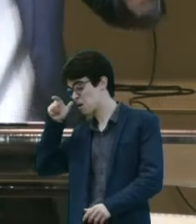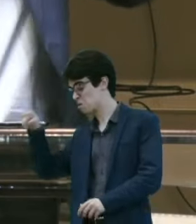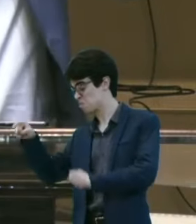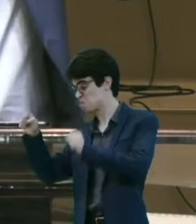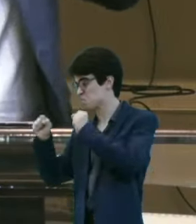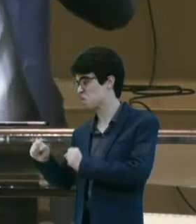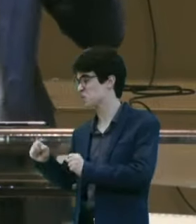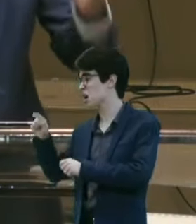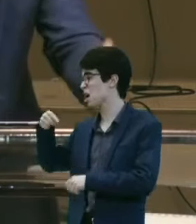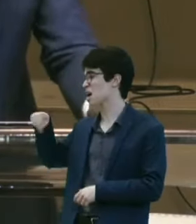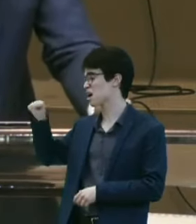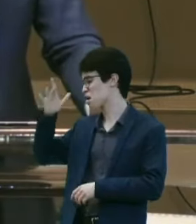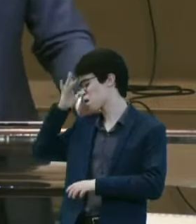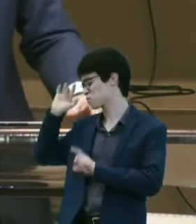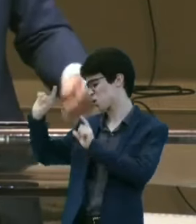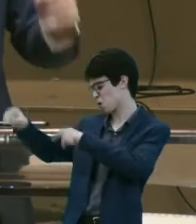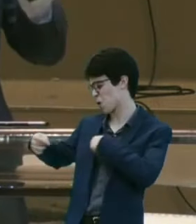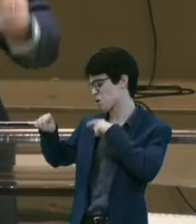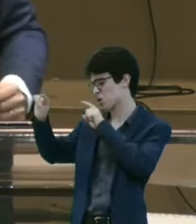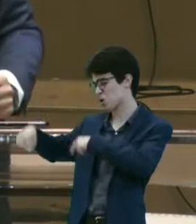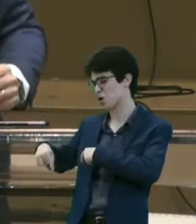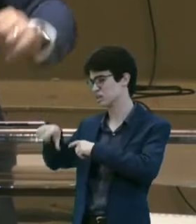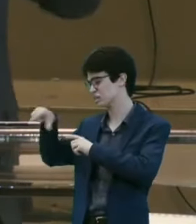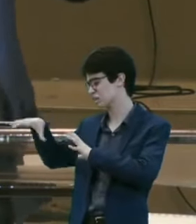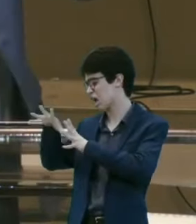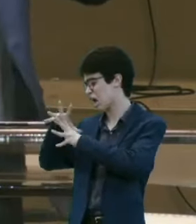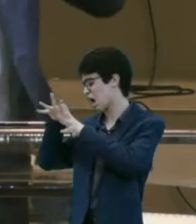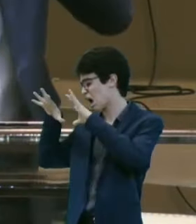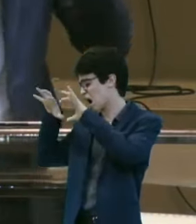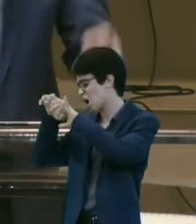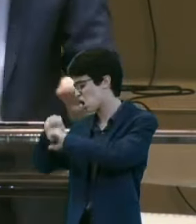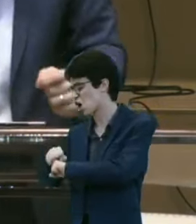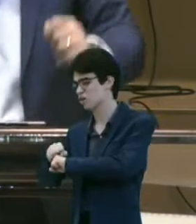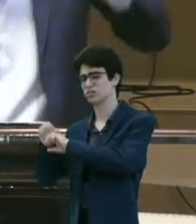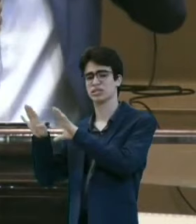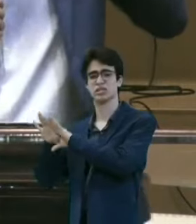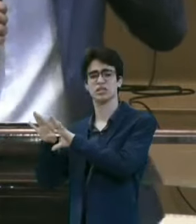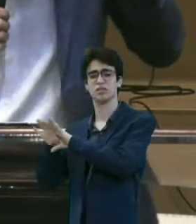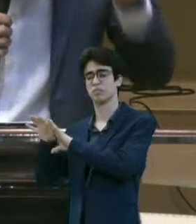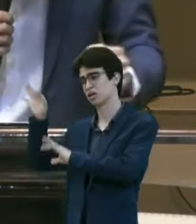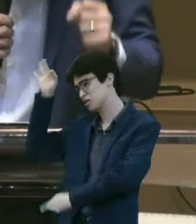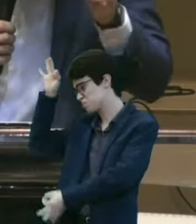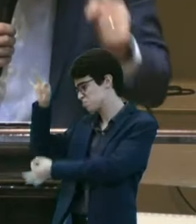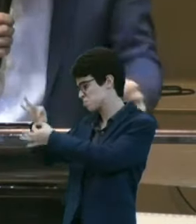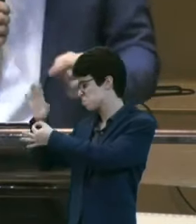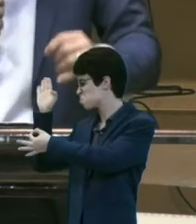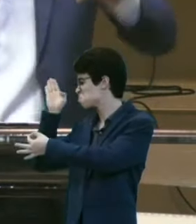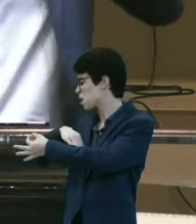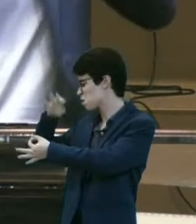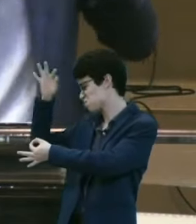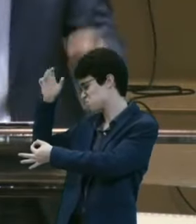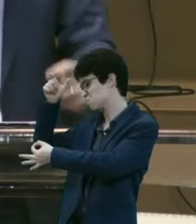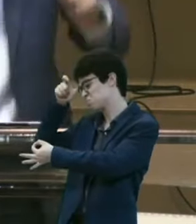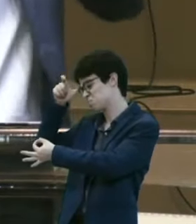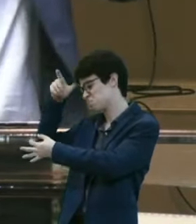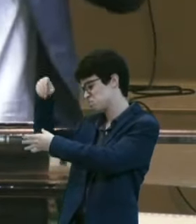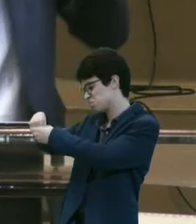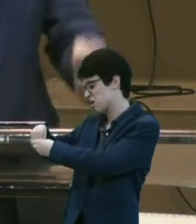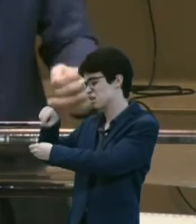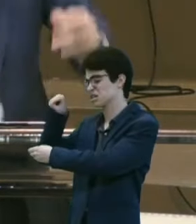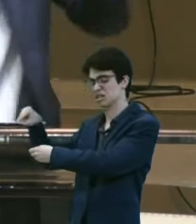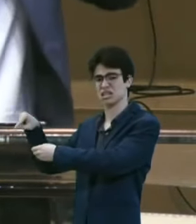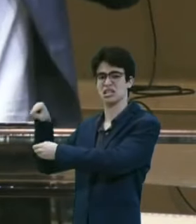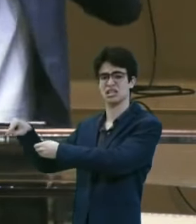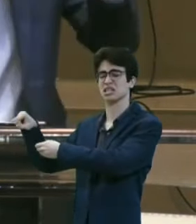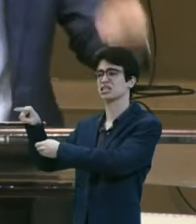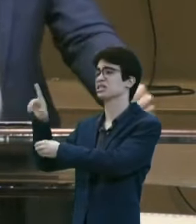autoridades, contra os dominadores deste mundo de trevas, contra as forças espirituais do mal nas